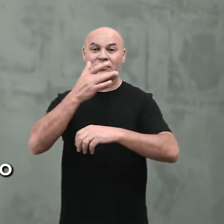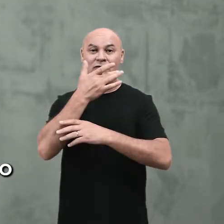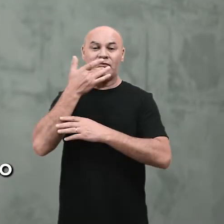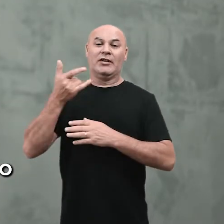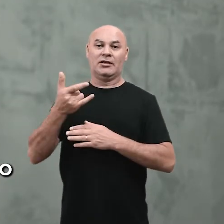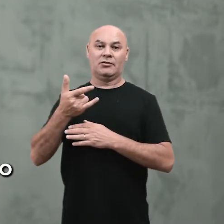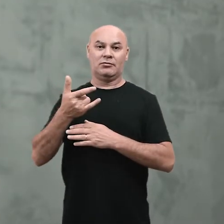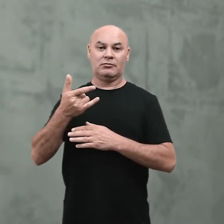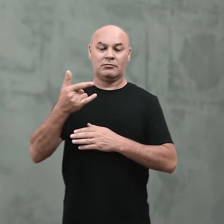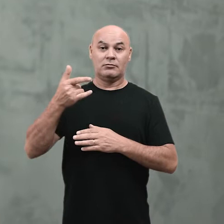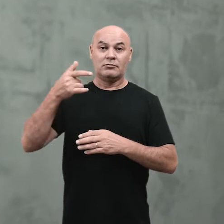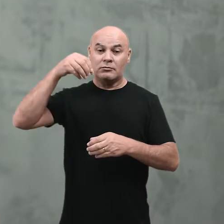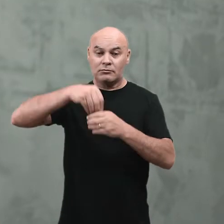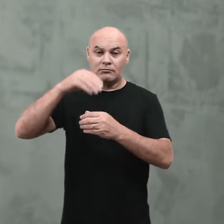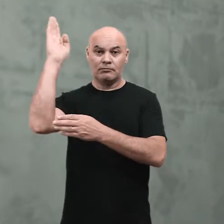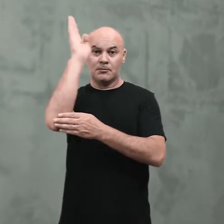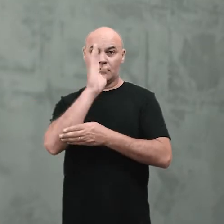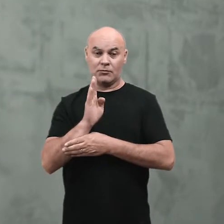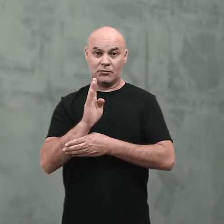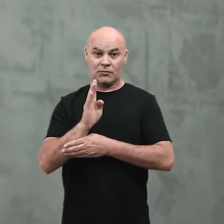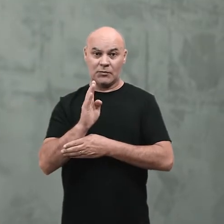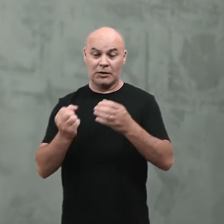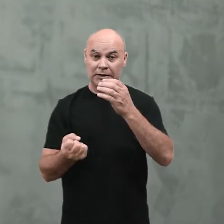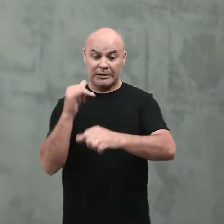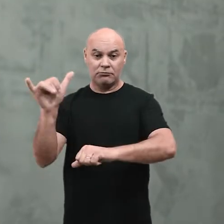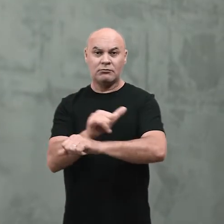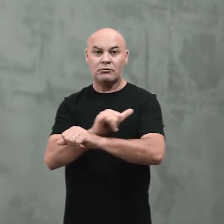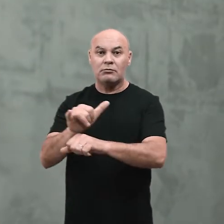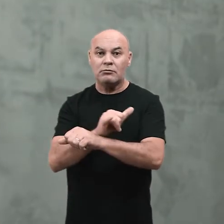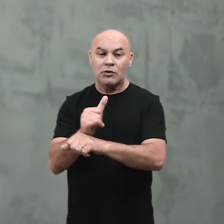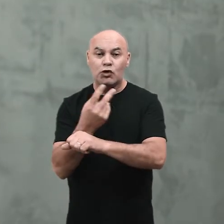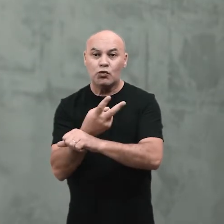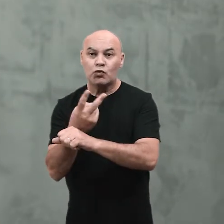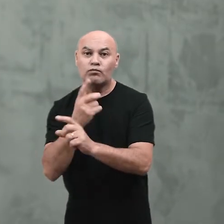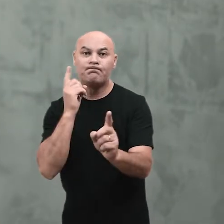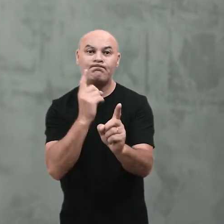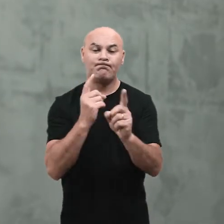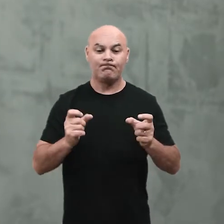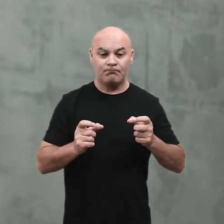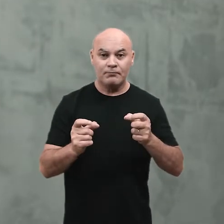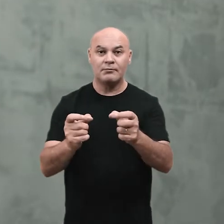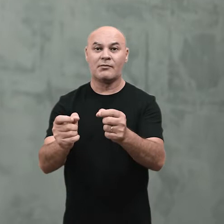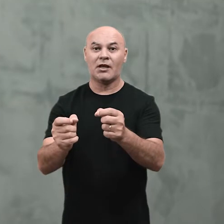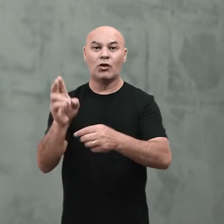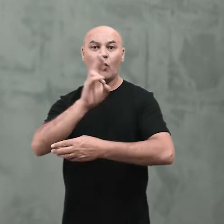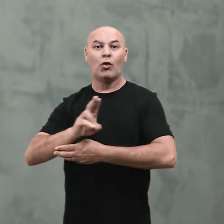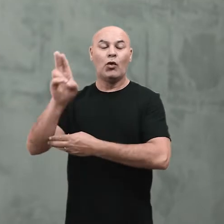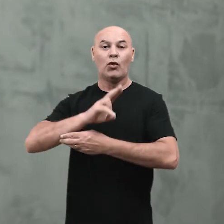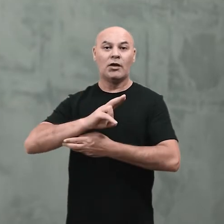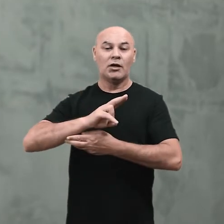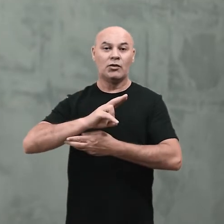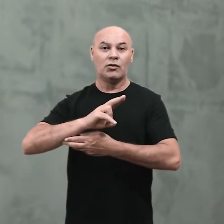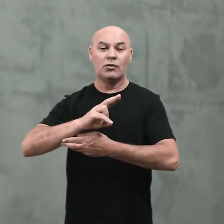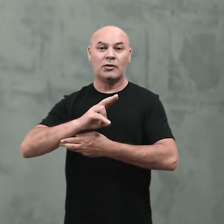maior. No Brasil, a estratégia adotada para rastreamento do câncer é através